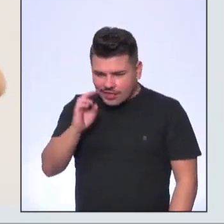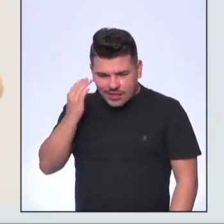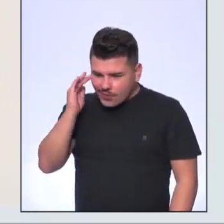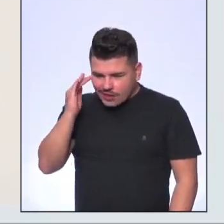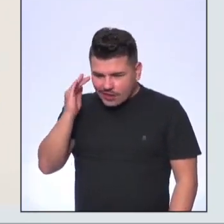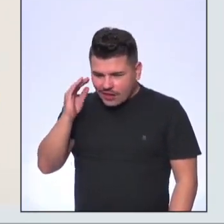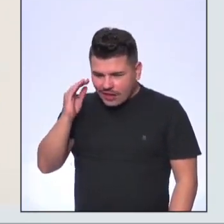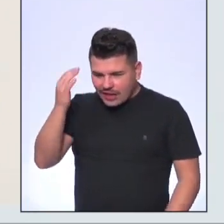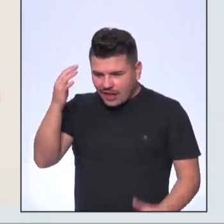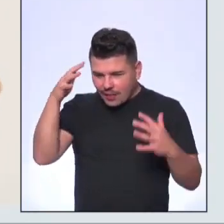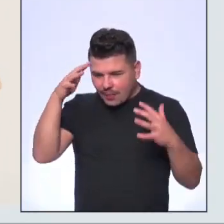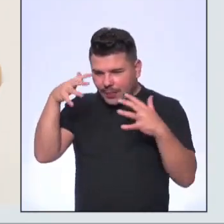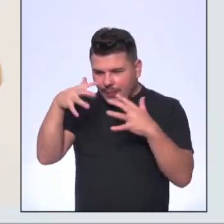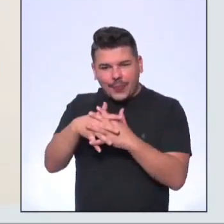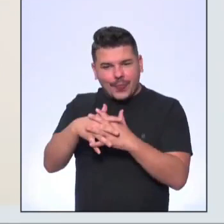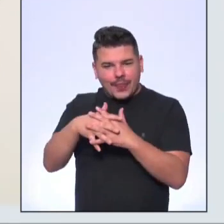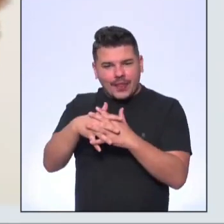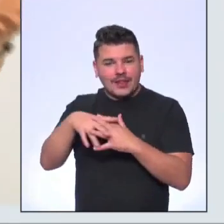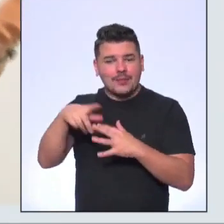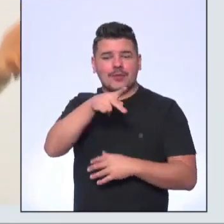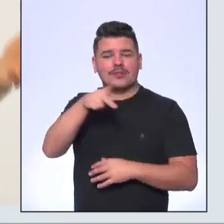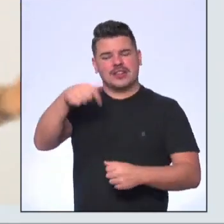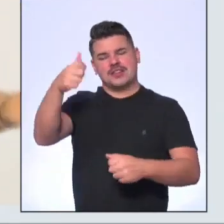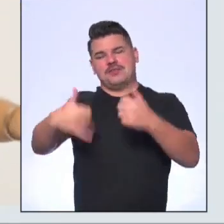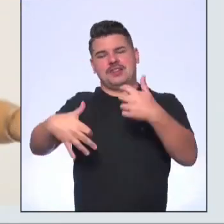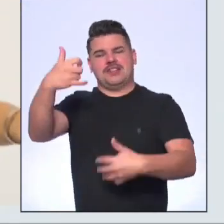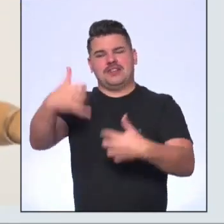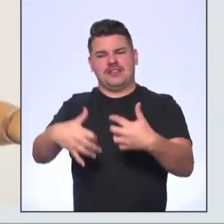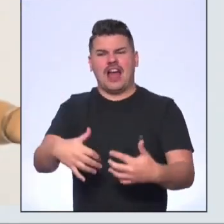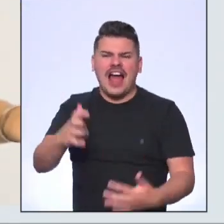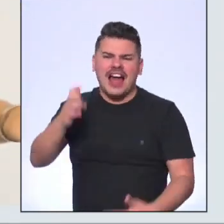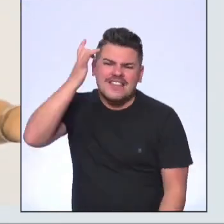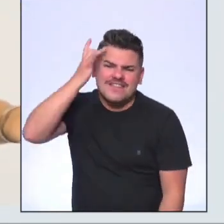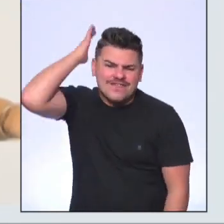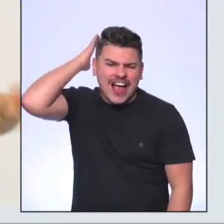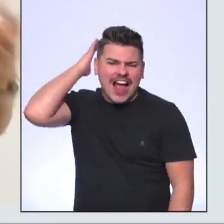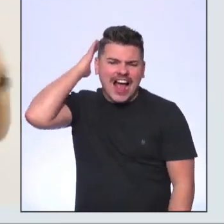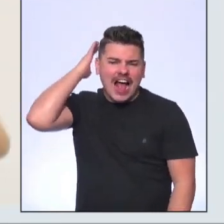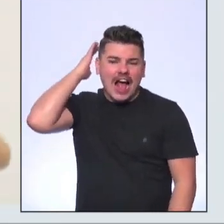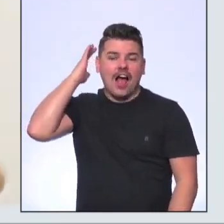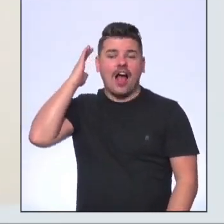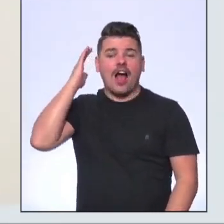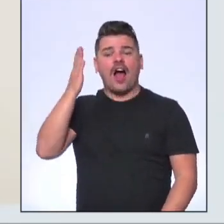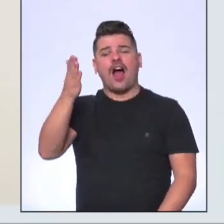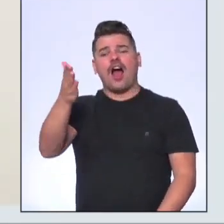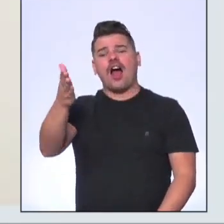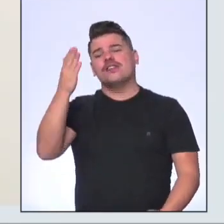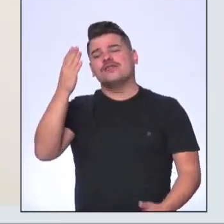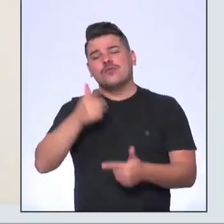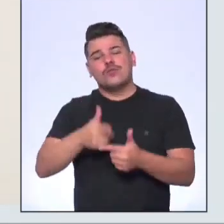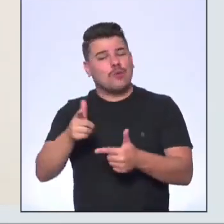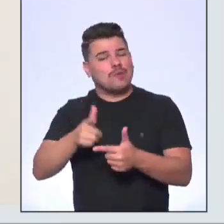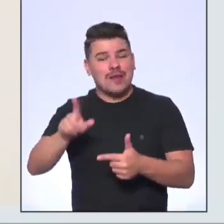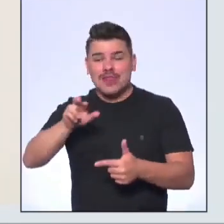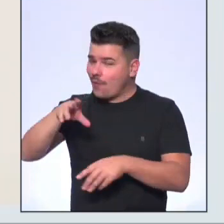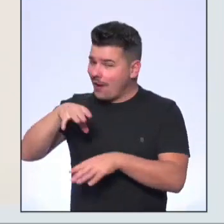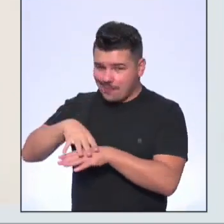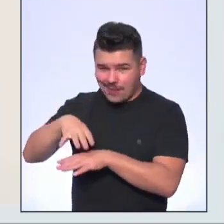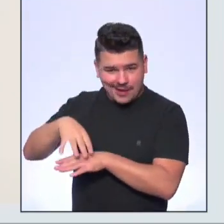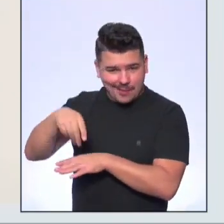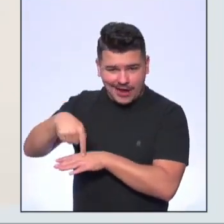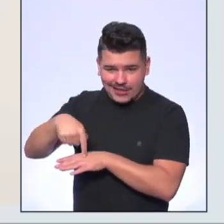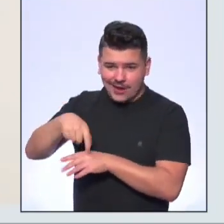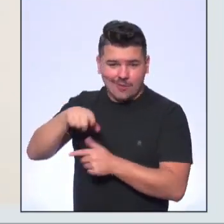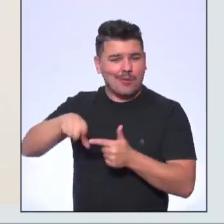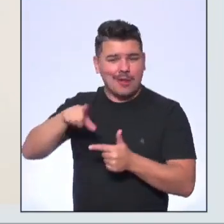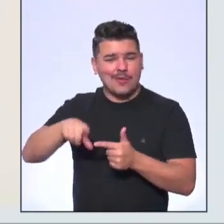para você, tinha que fazer isso, mas era tão fácil. Então o problema não estava na matemática,